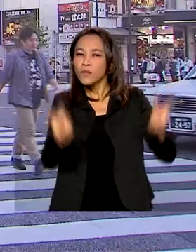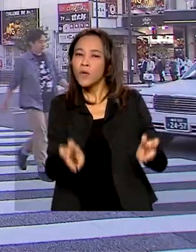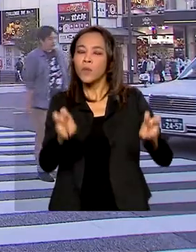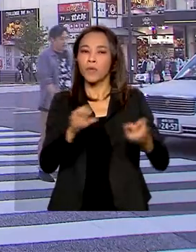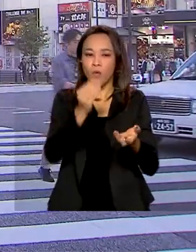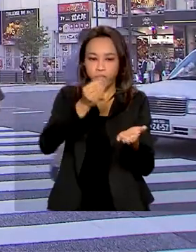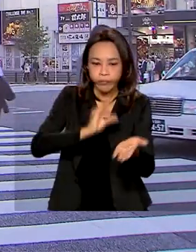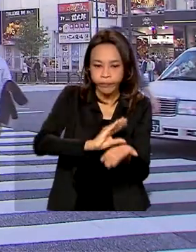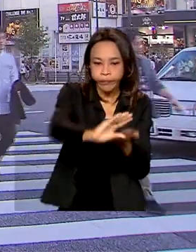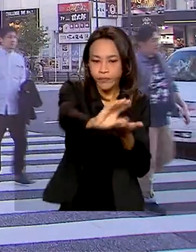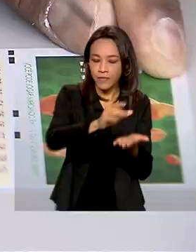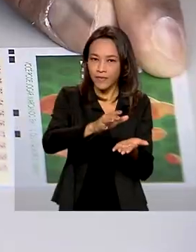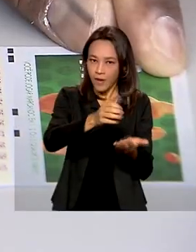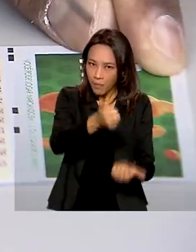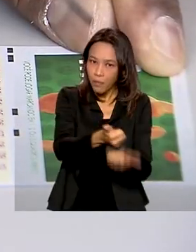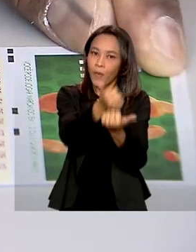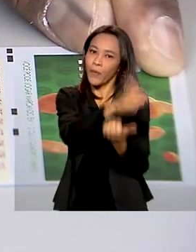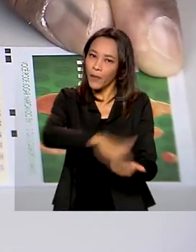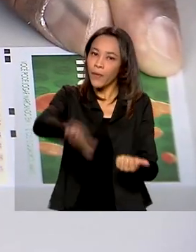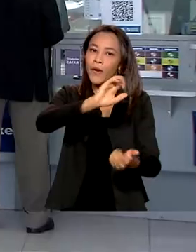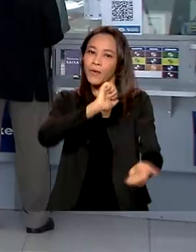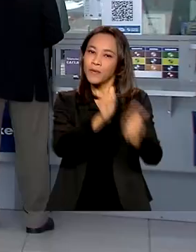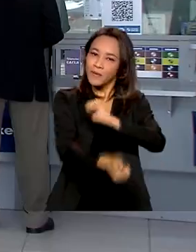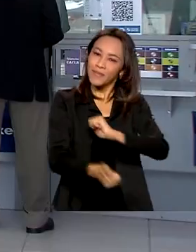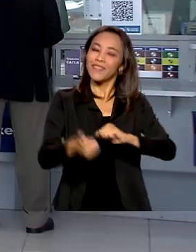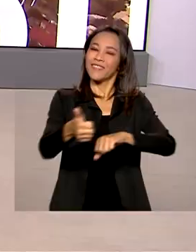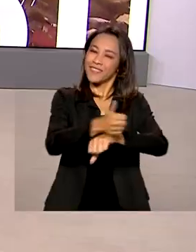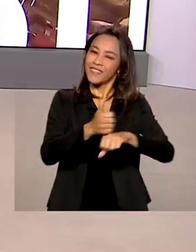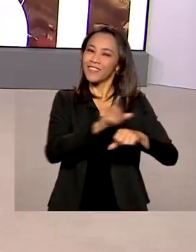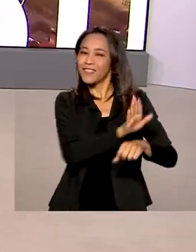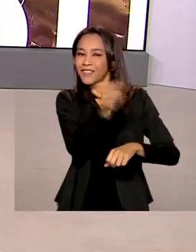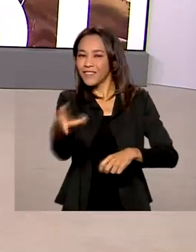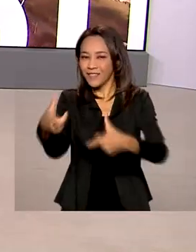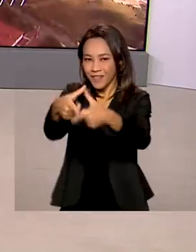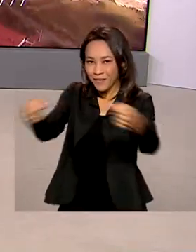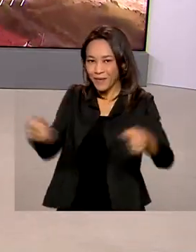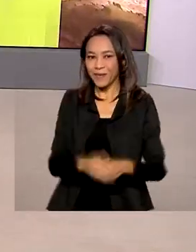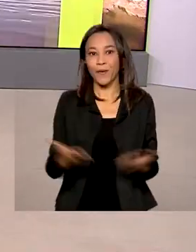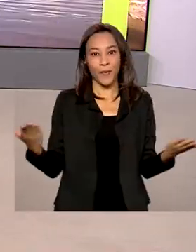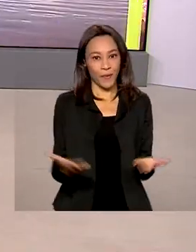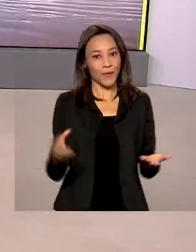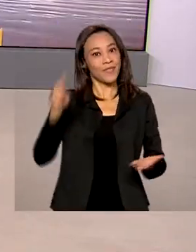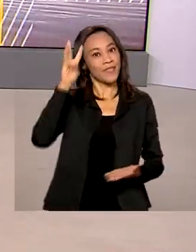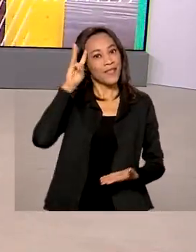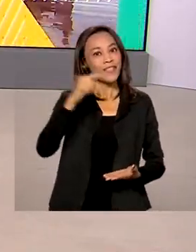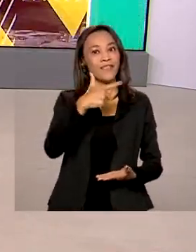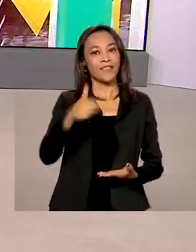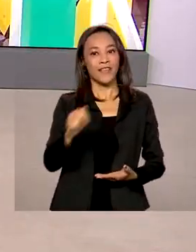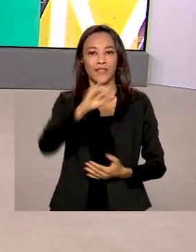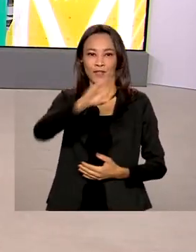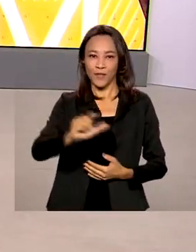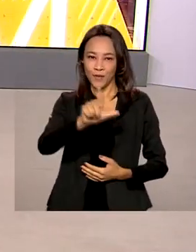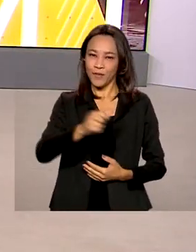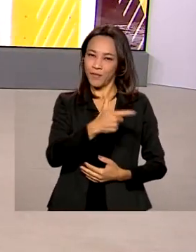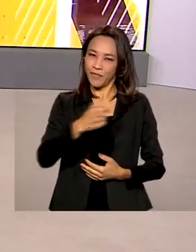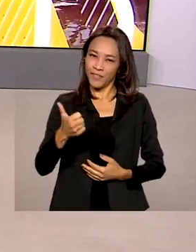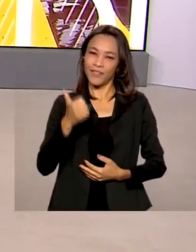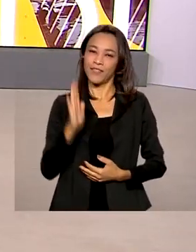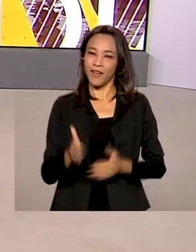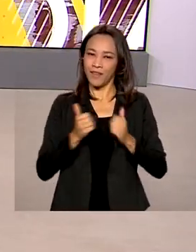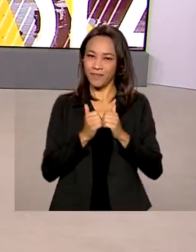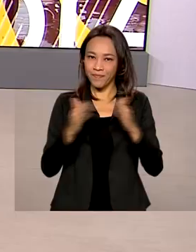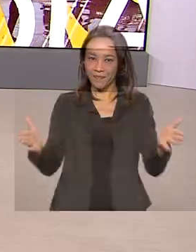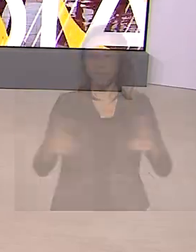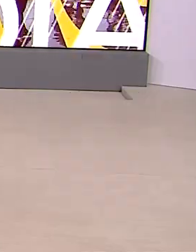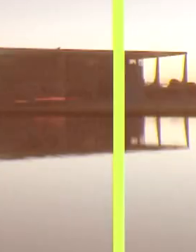federal nos atletas brasileiros que estão em Tokyo terça-feira 27 de julho de dois mil e 21 Já